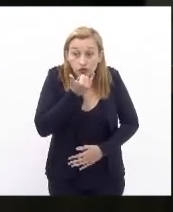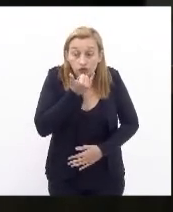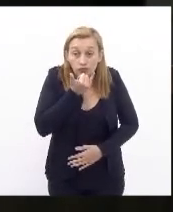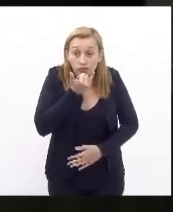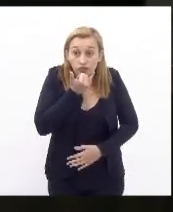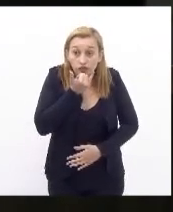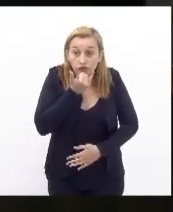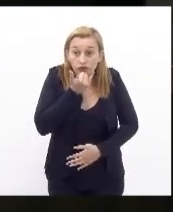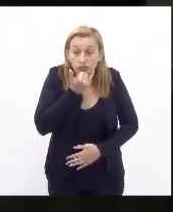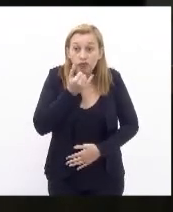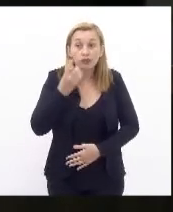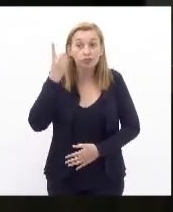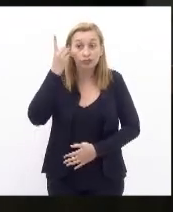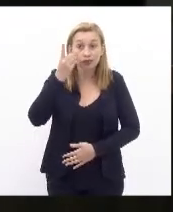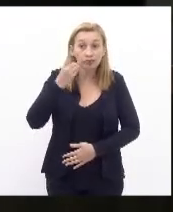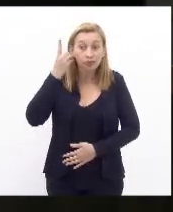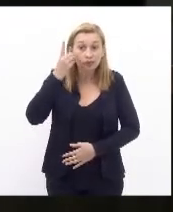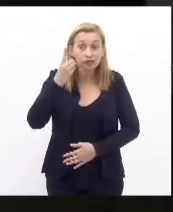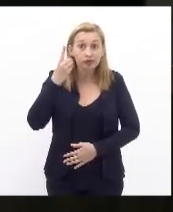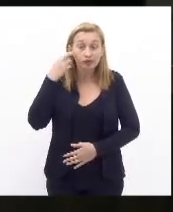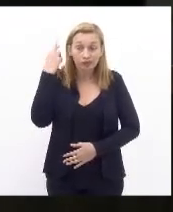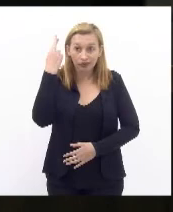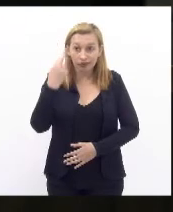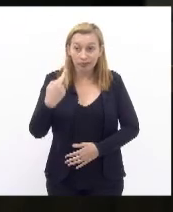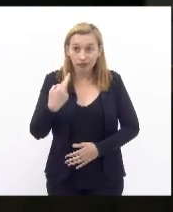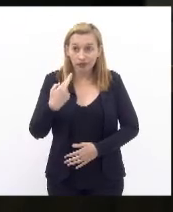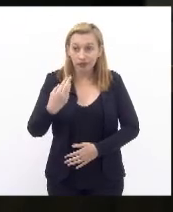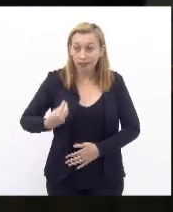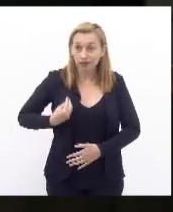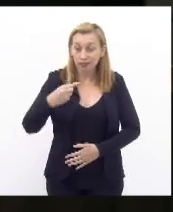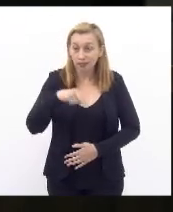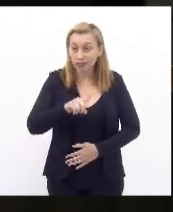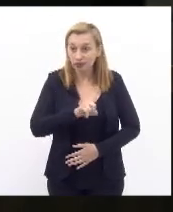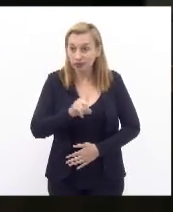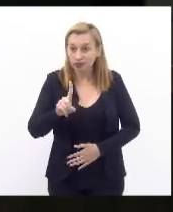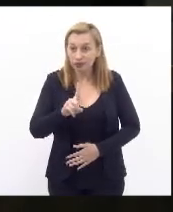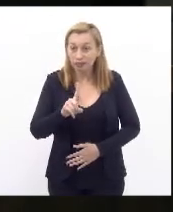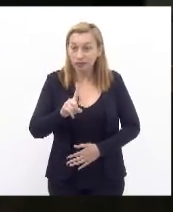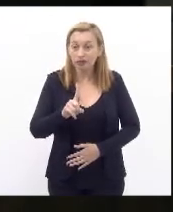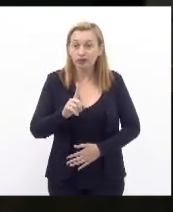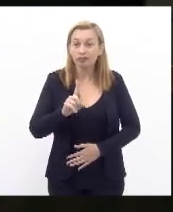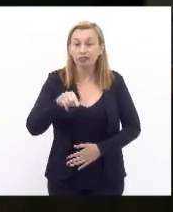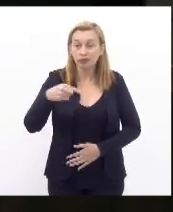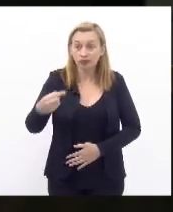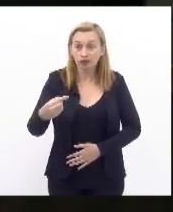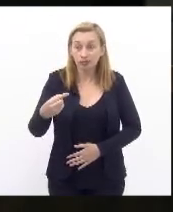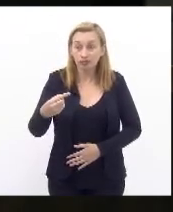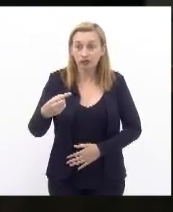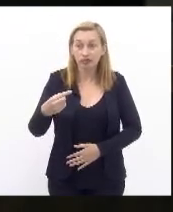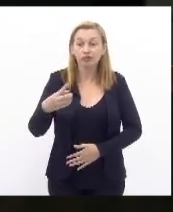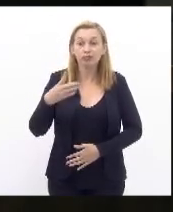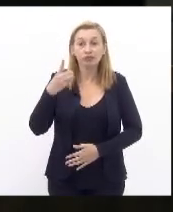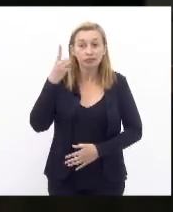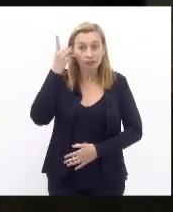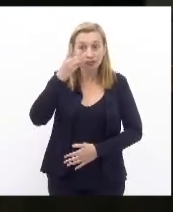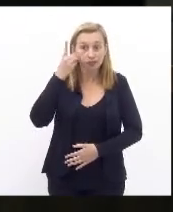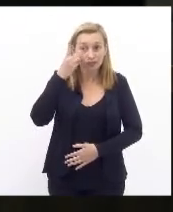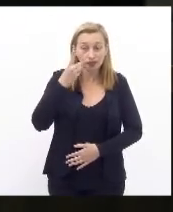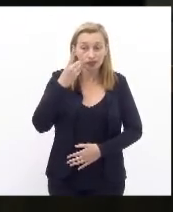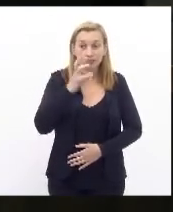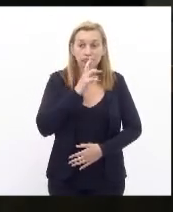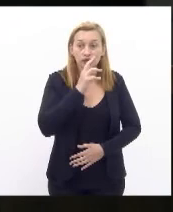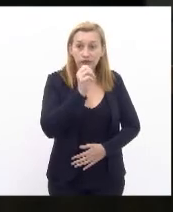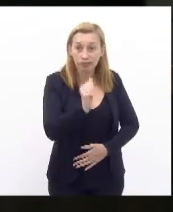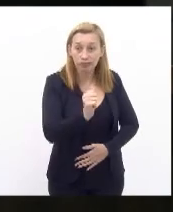a nobre deputada Renata Souza. Não se encontrando presente, próximo orador inscrito é o nobre deputado Rodrigo